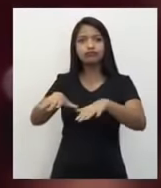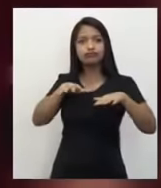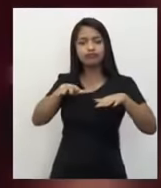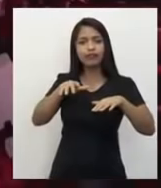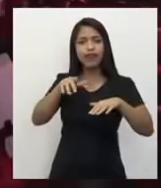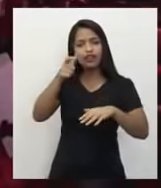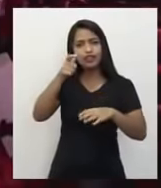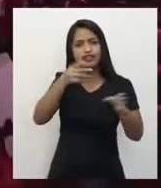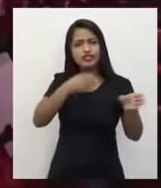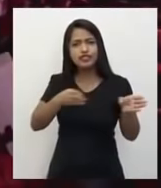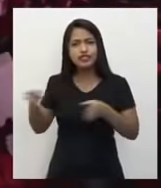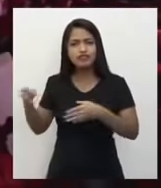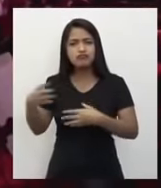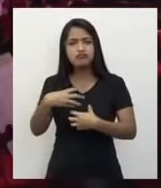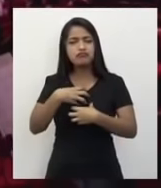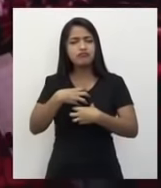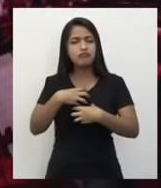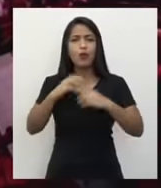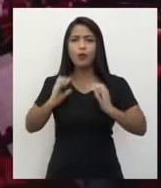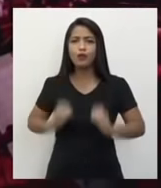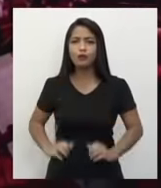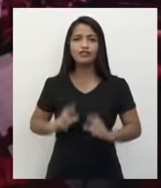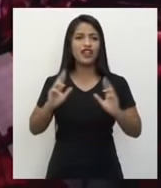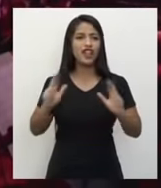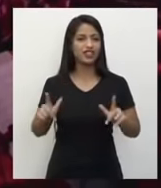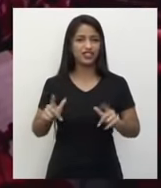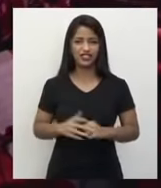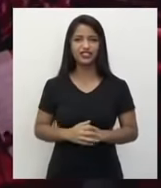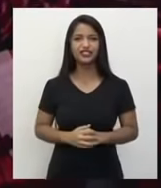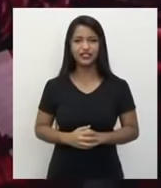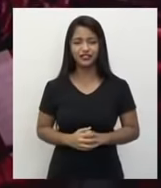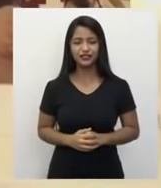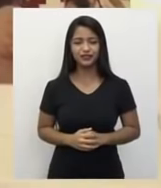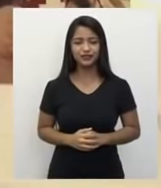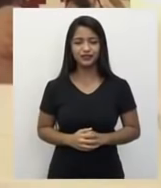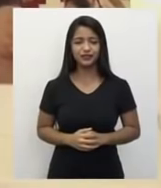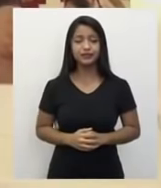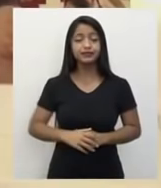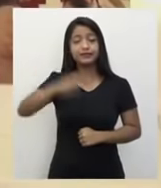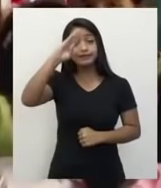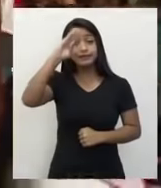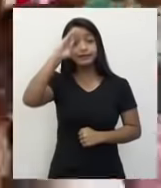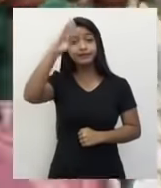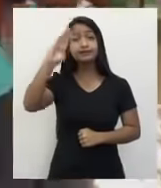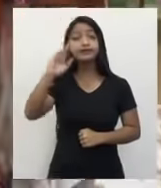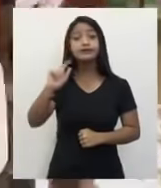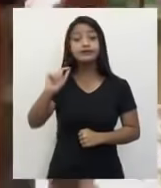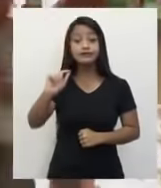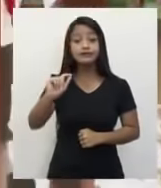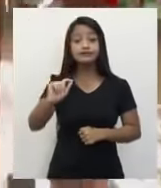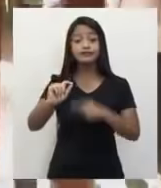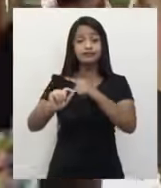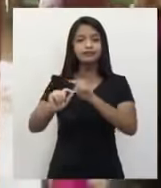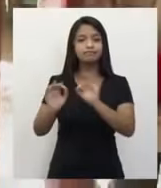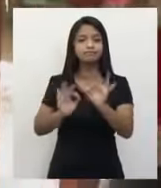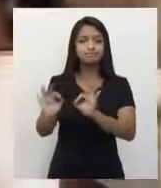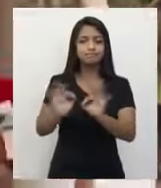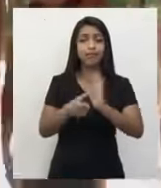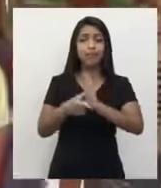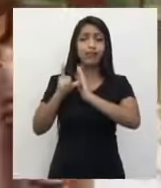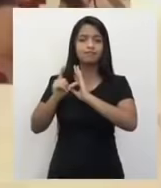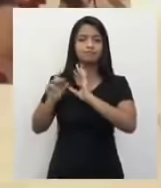um comportamento totalmente diferente do que eles têm normalmente. É fundamental essas produções, porque não